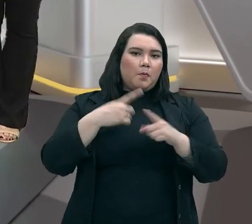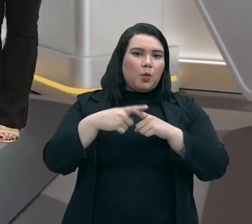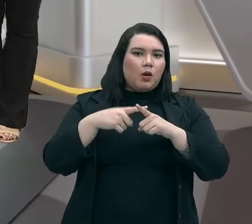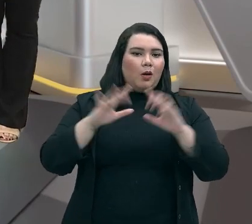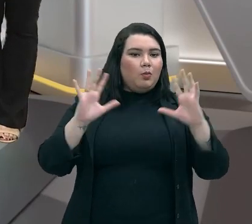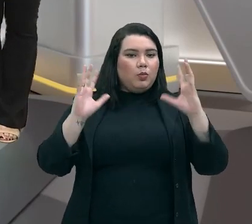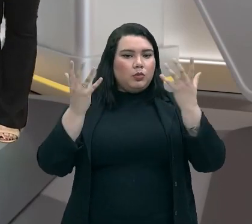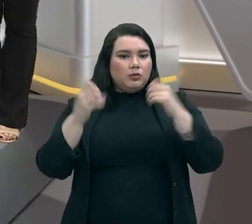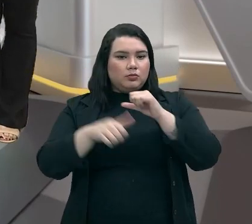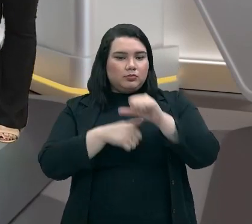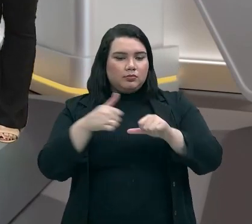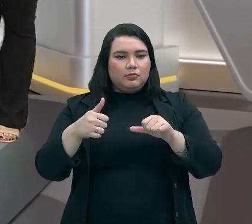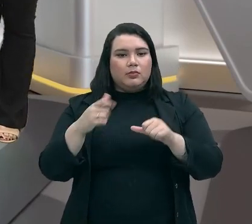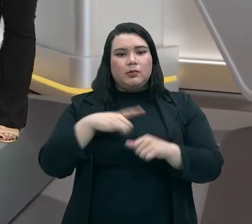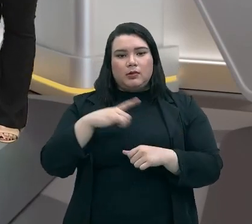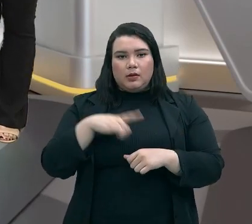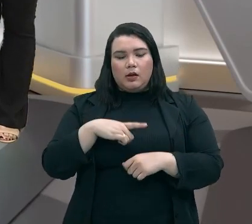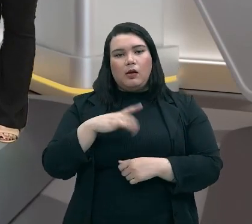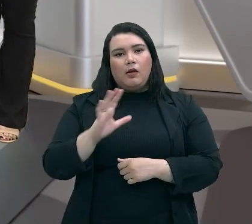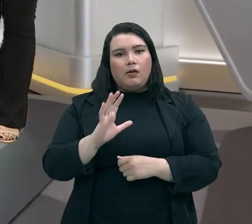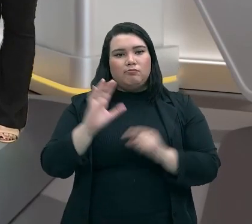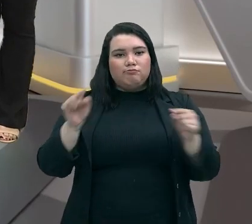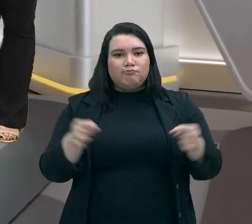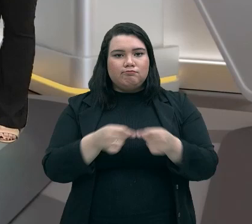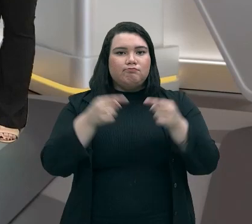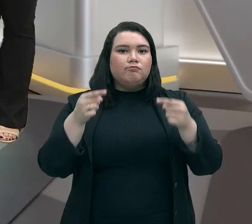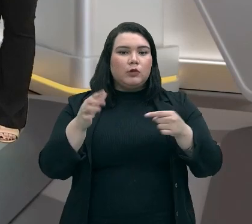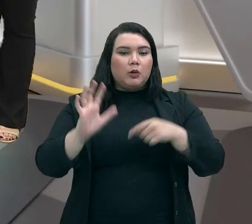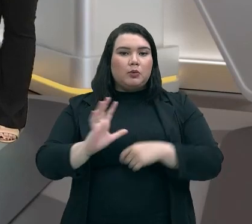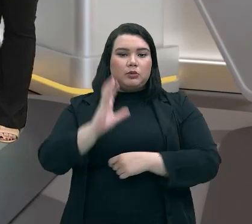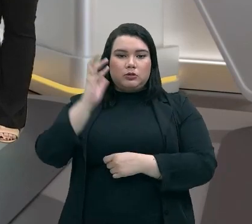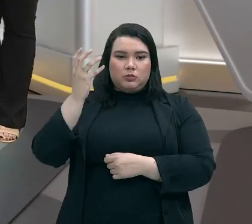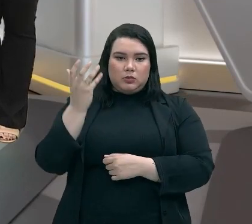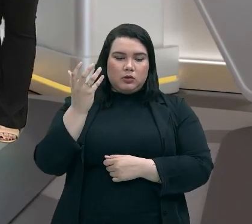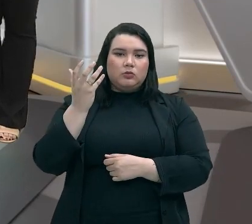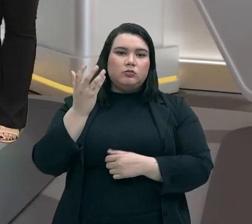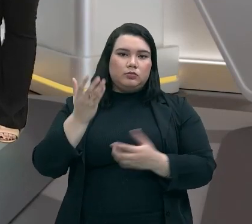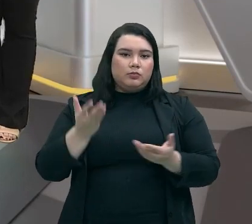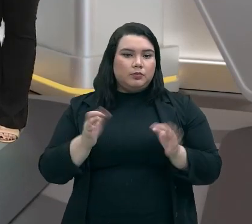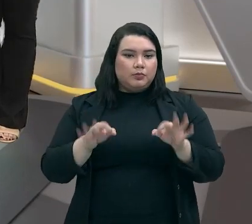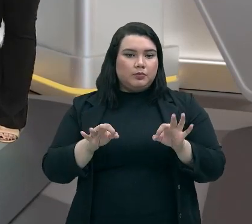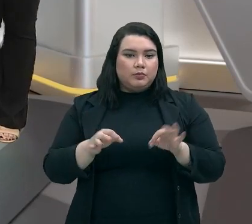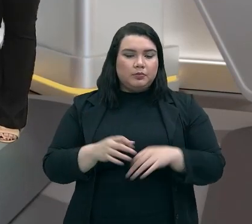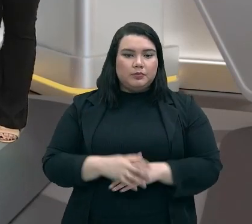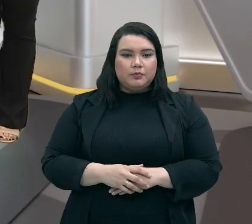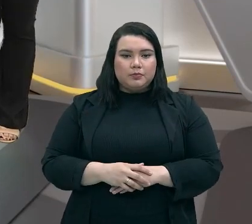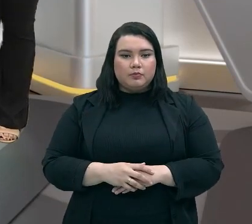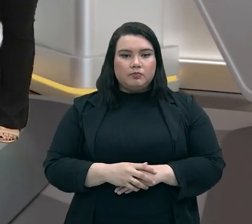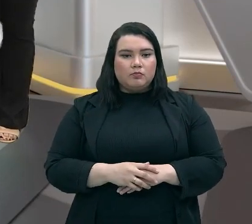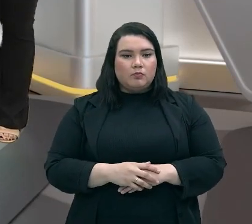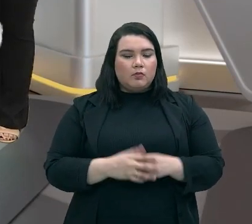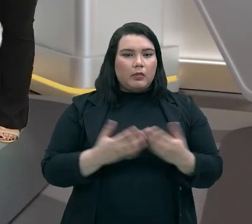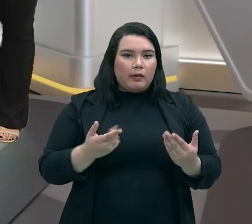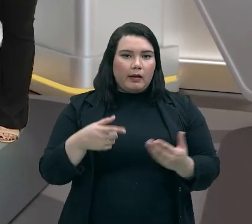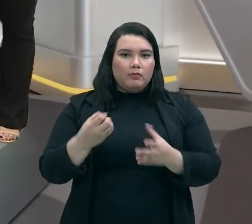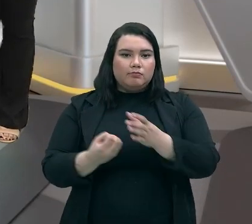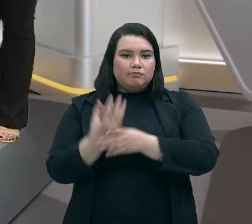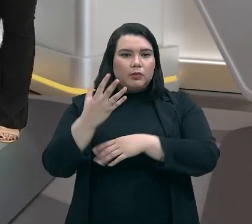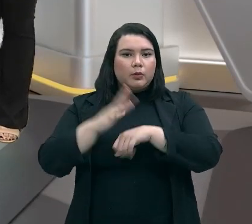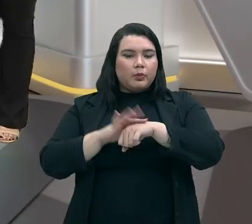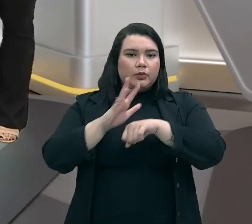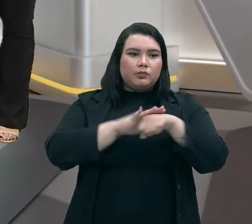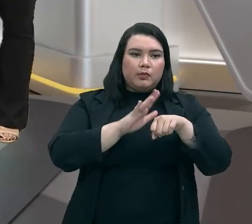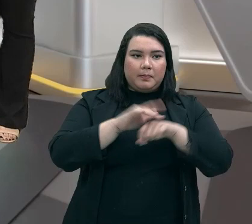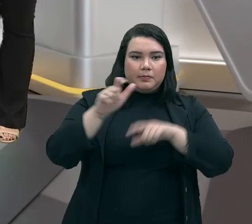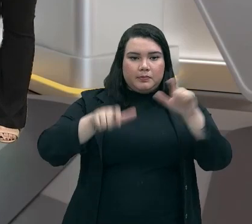acabaram aumentando, né, vamos dizer assim, potencializando, né, o aparecimento dessas doenças